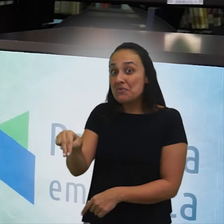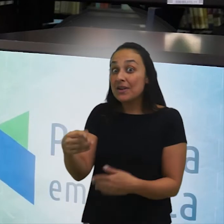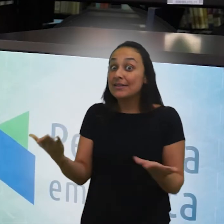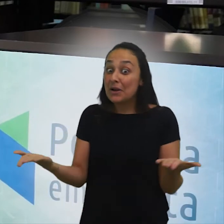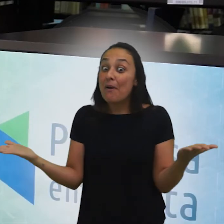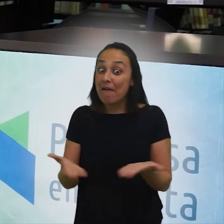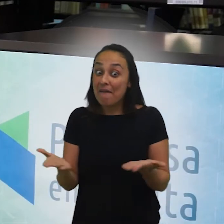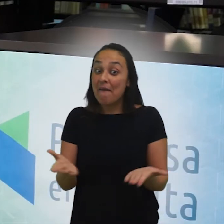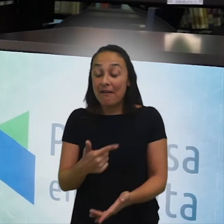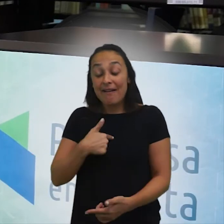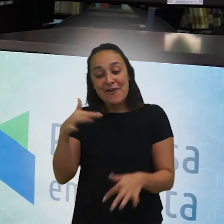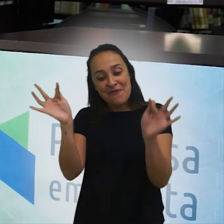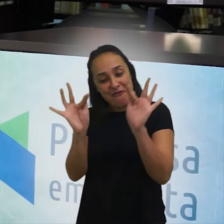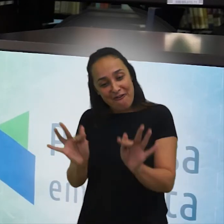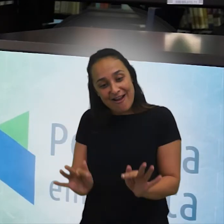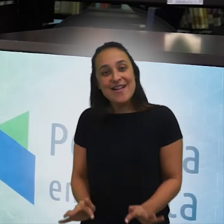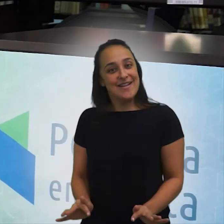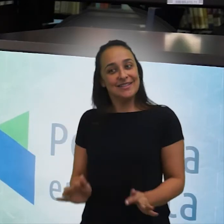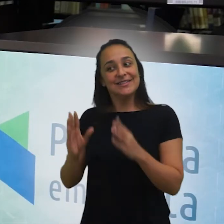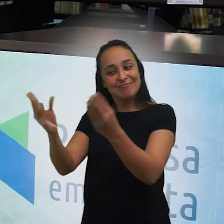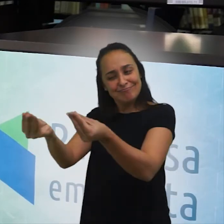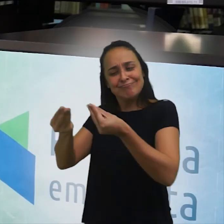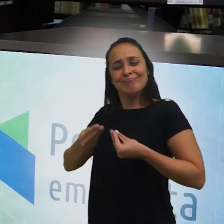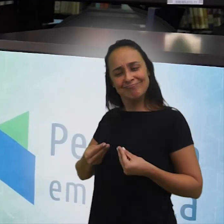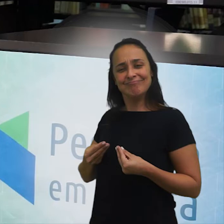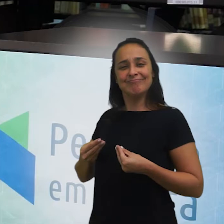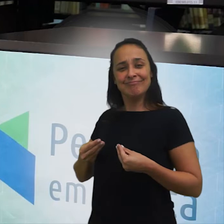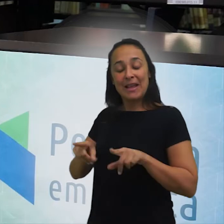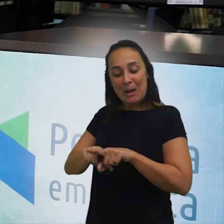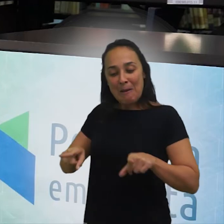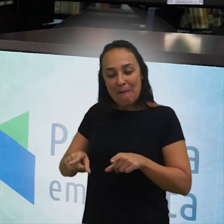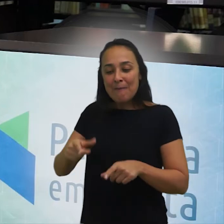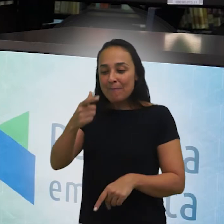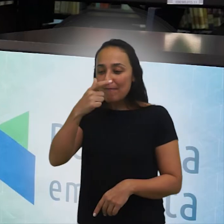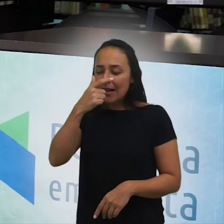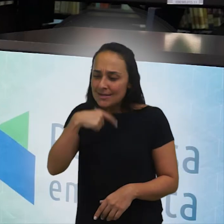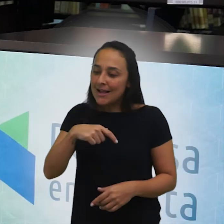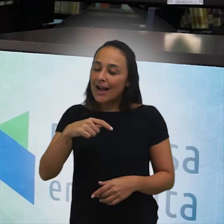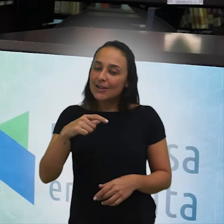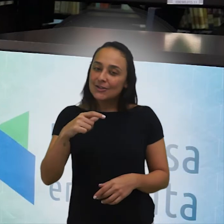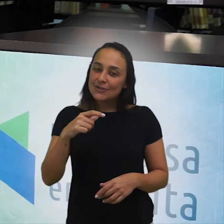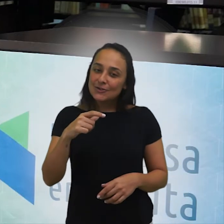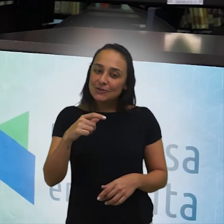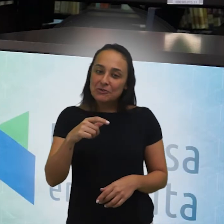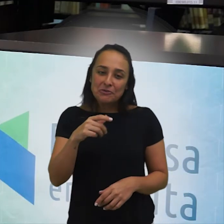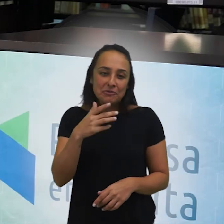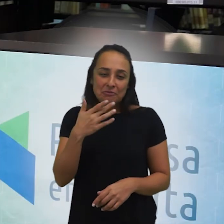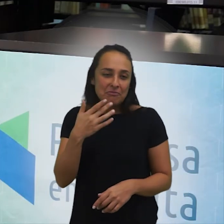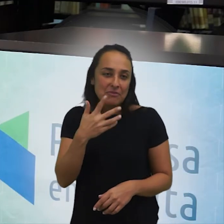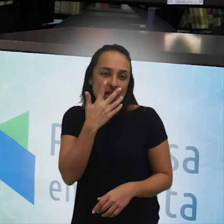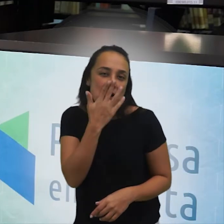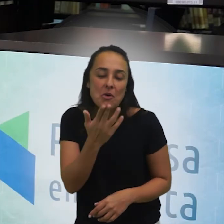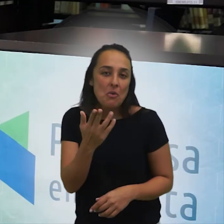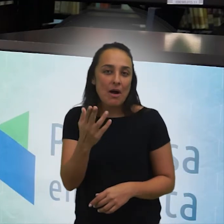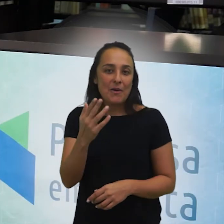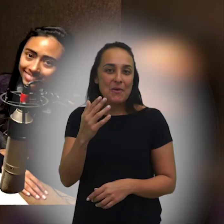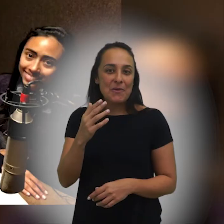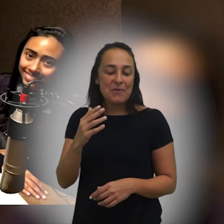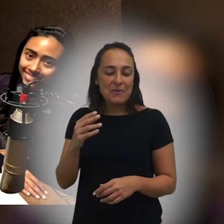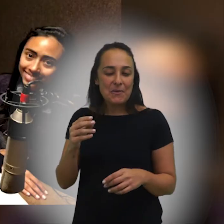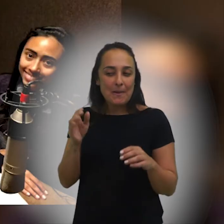mas principalmente eu acho que é um reconhecimento do trabalho que todos nós no programa de pós-graduação da URGS